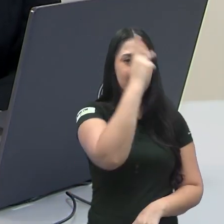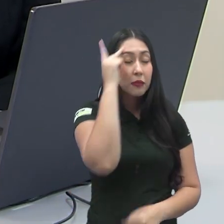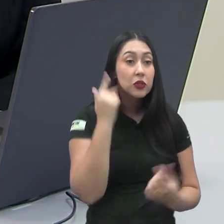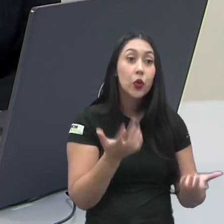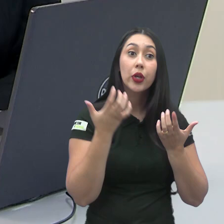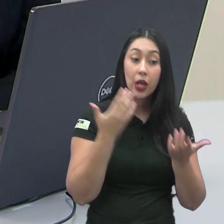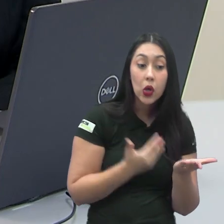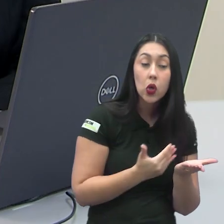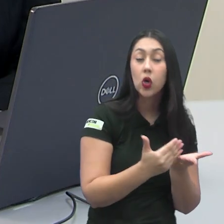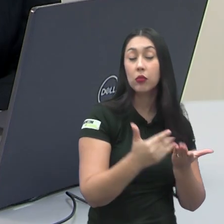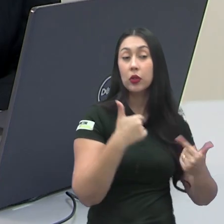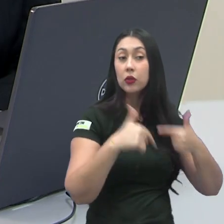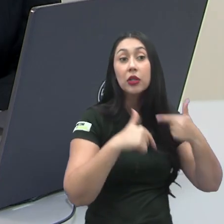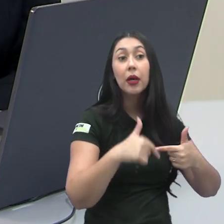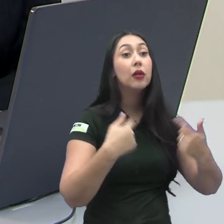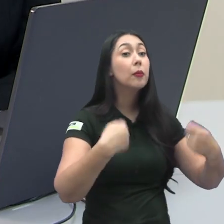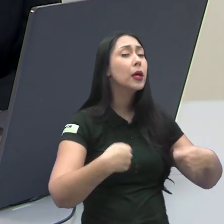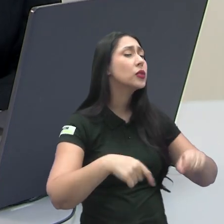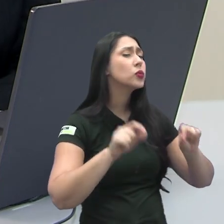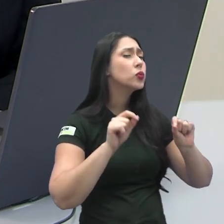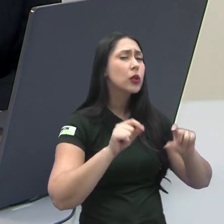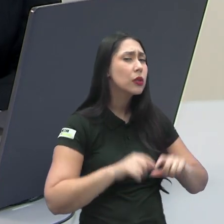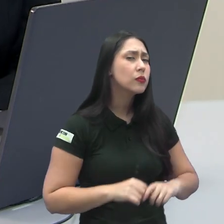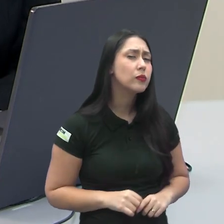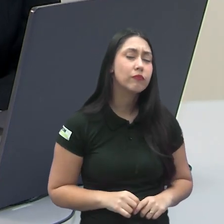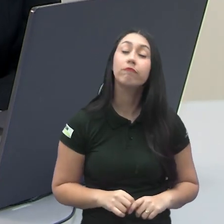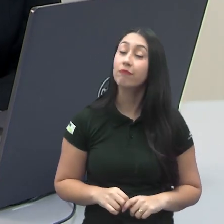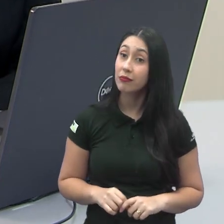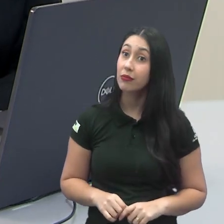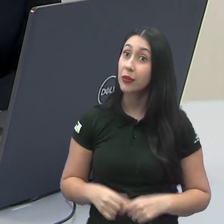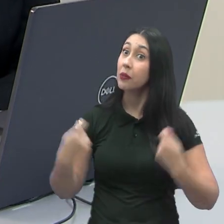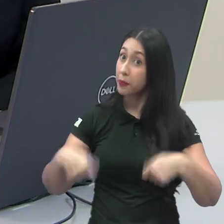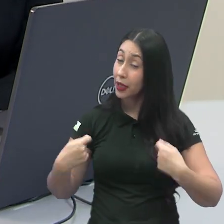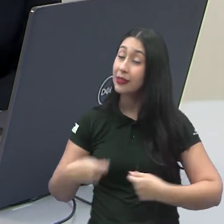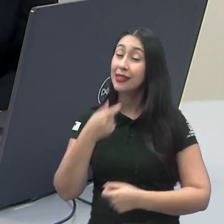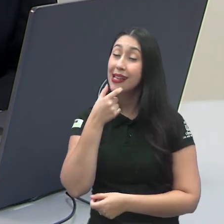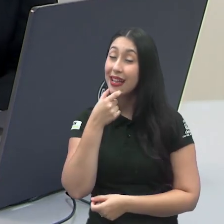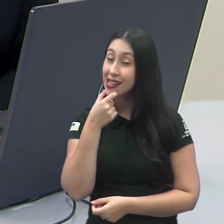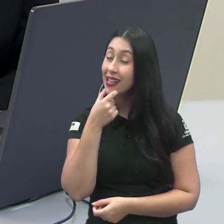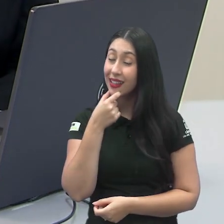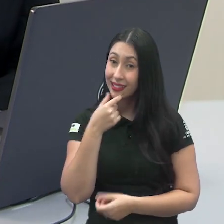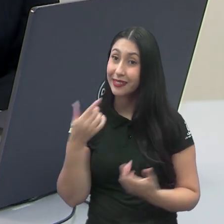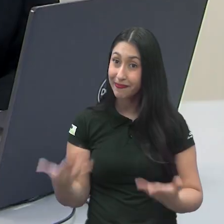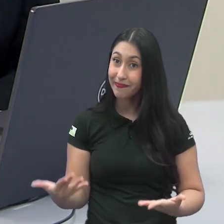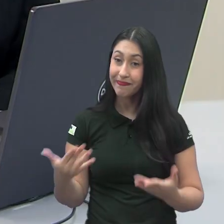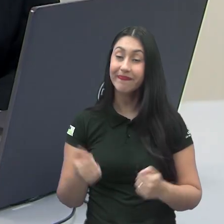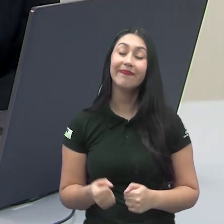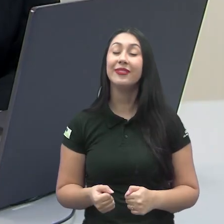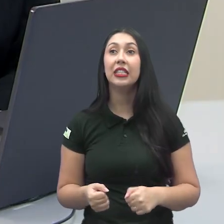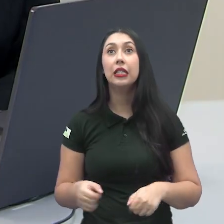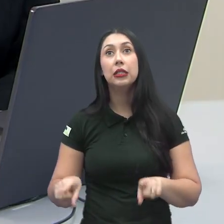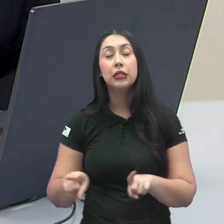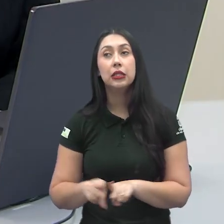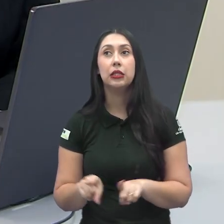deseja ingressar nessa área, o que é que precisa para poder ingressar nessa área. Exatamente, o inglês principalmente, né?